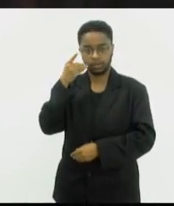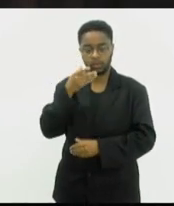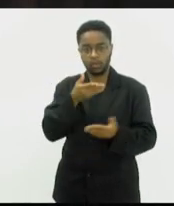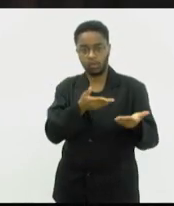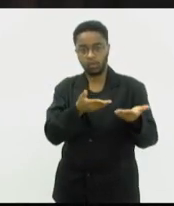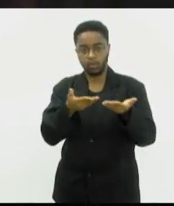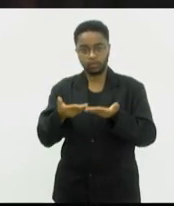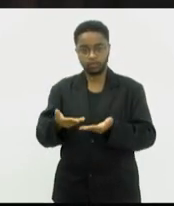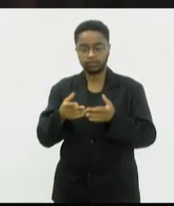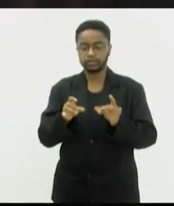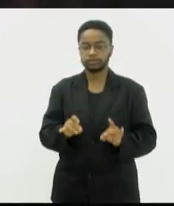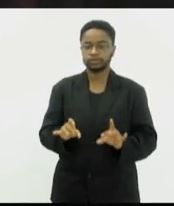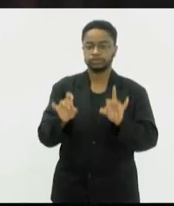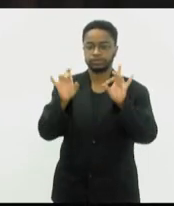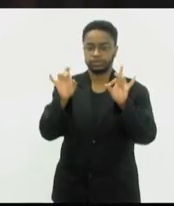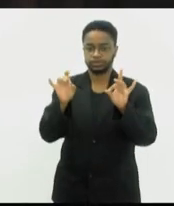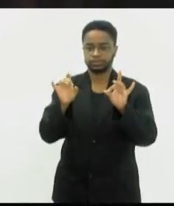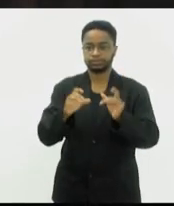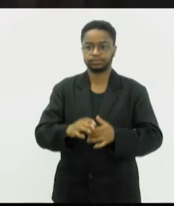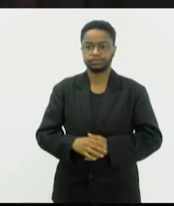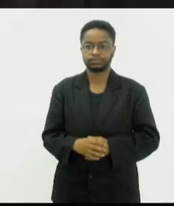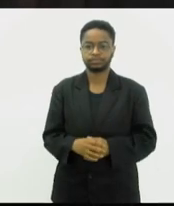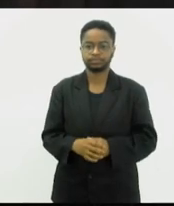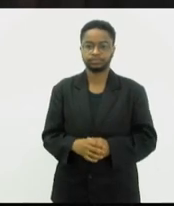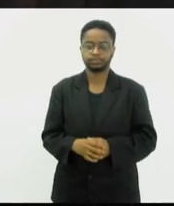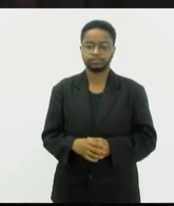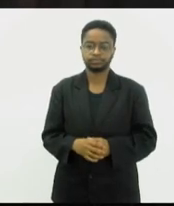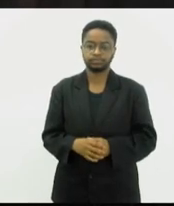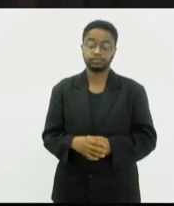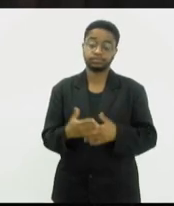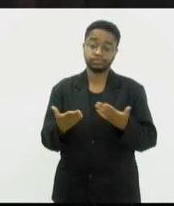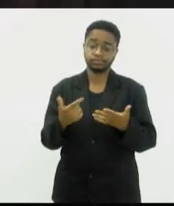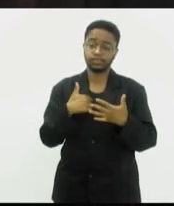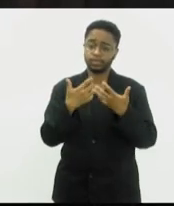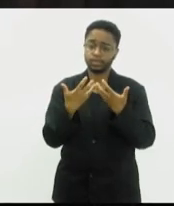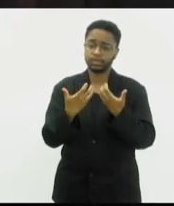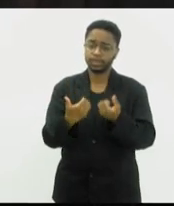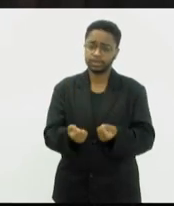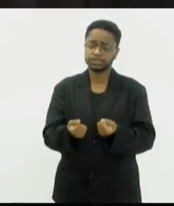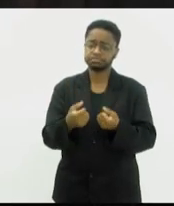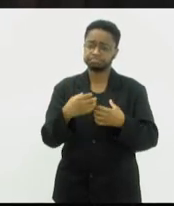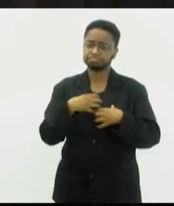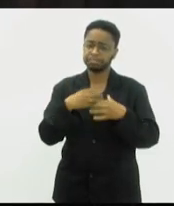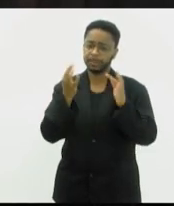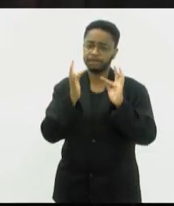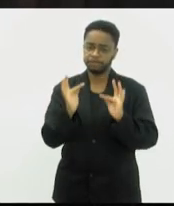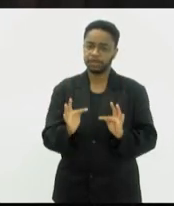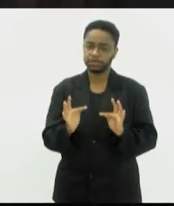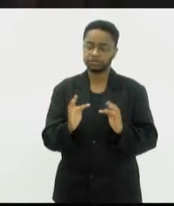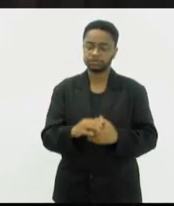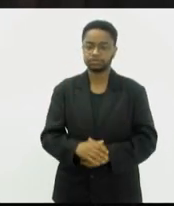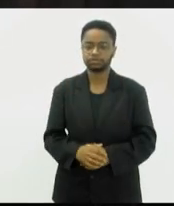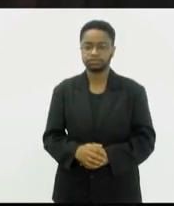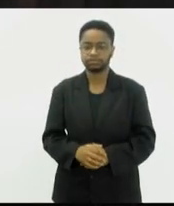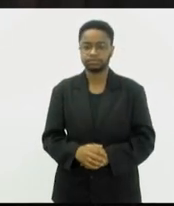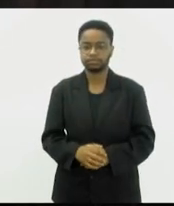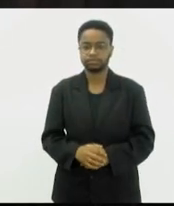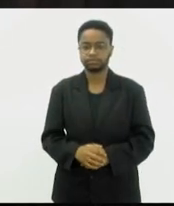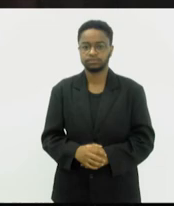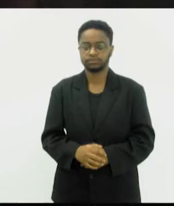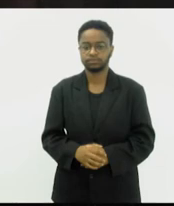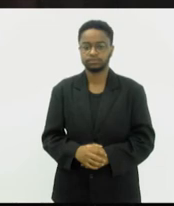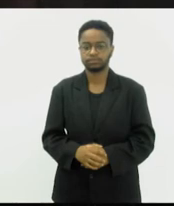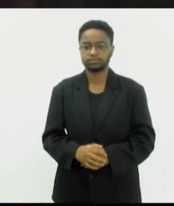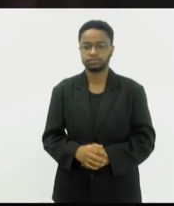convite especial, que eu recebo com grande felicidade, que é para